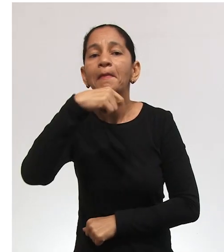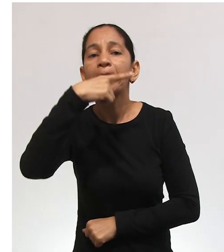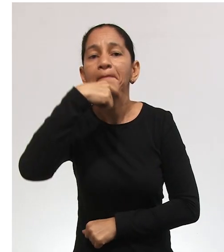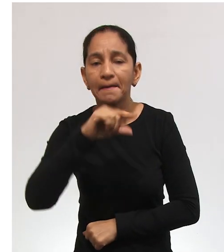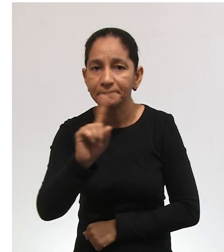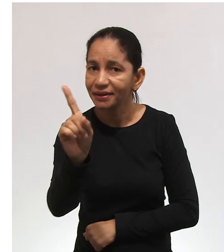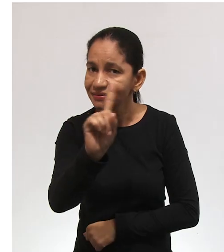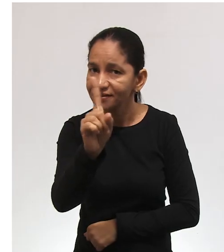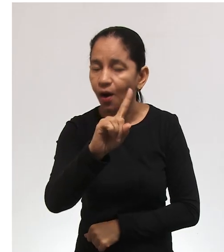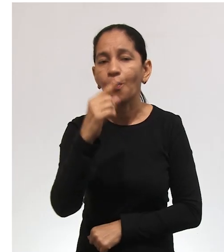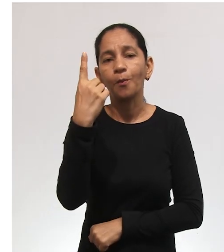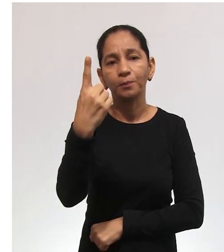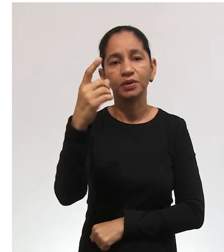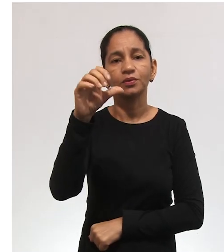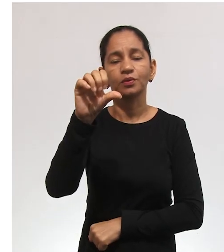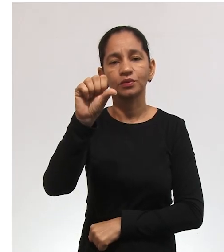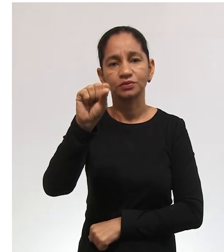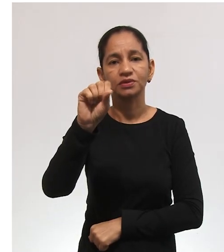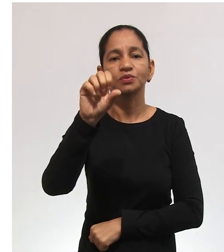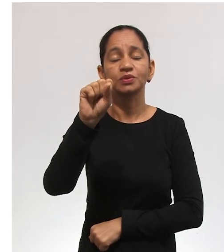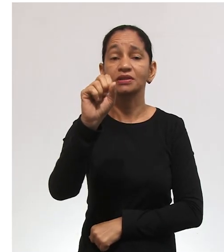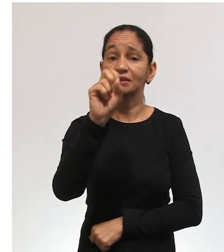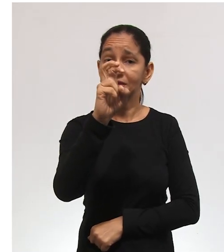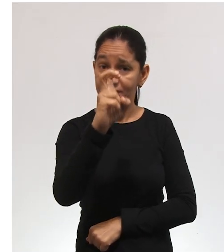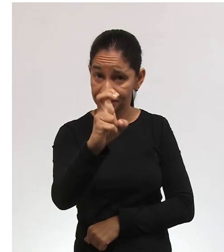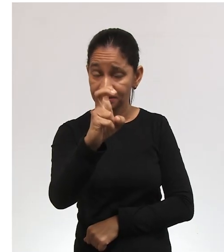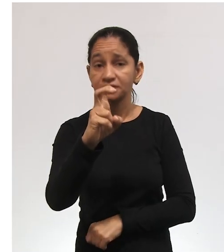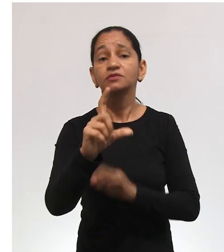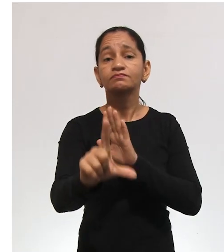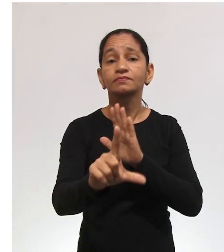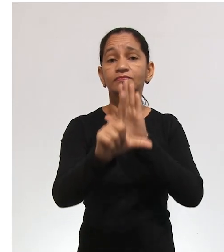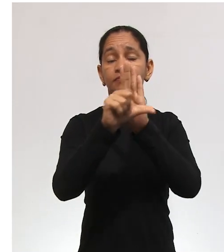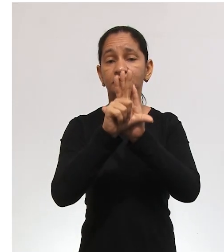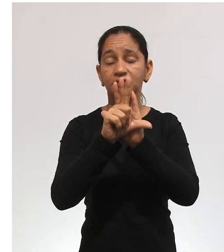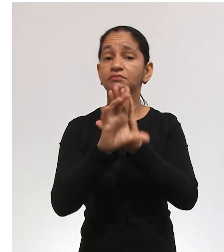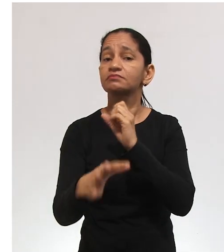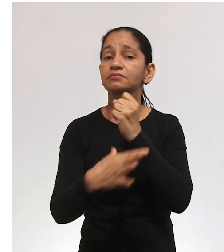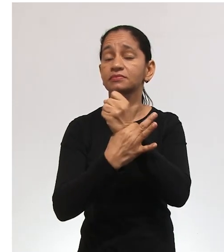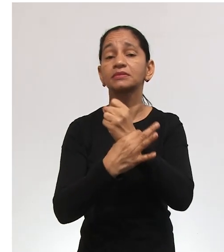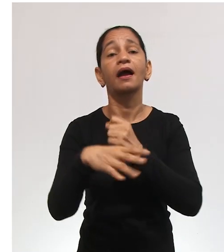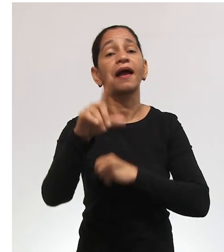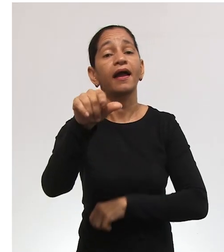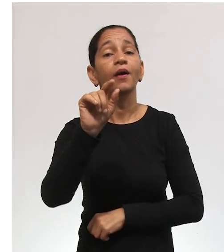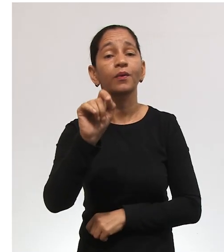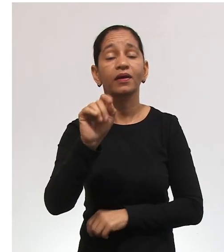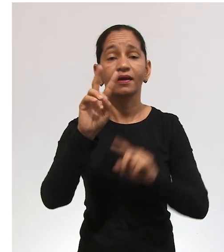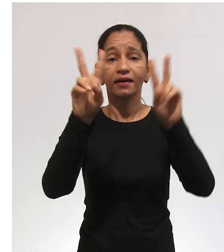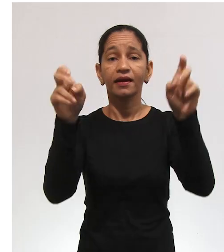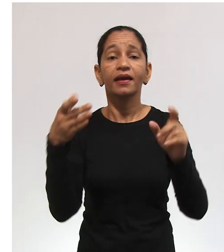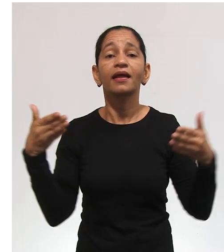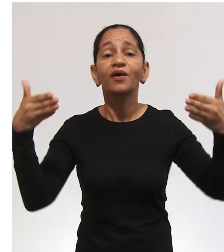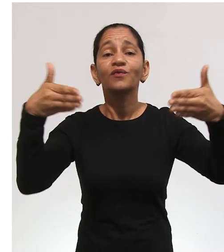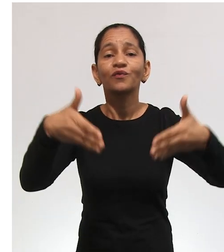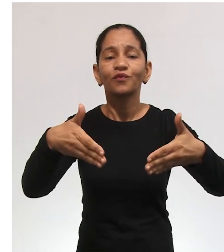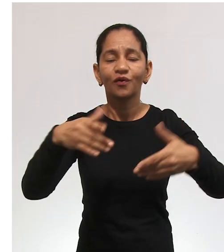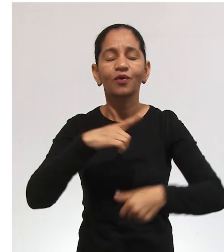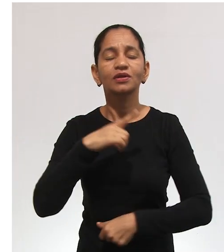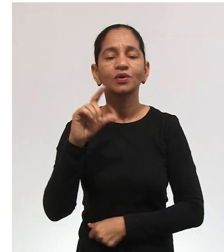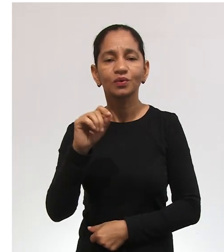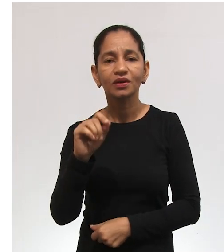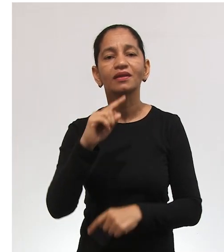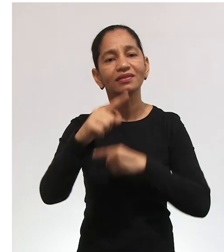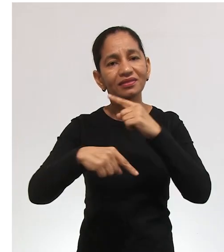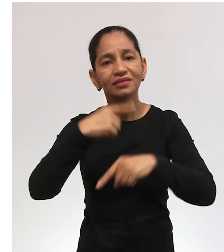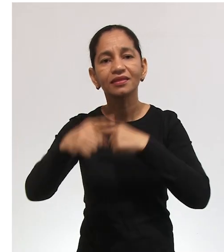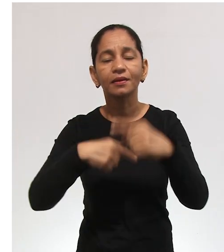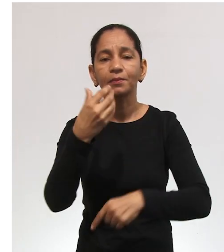Em 1885, a gente tem a Lei Saraiva-Cotegipe, que é uma lei que vai dizer que,